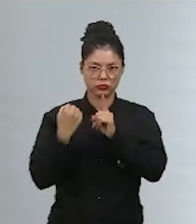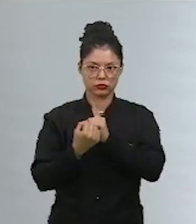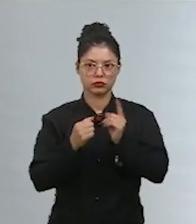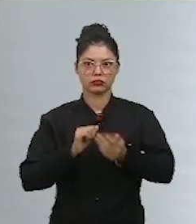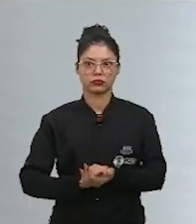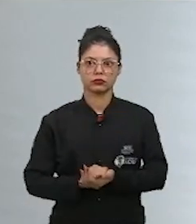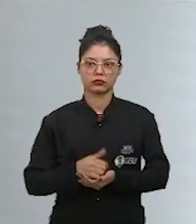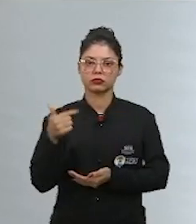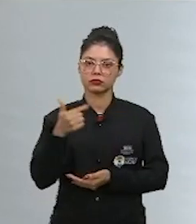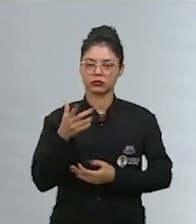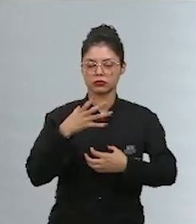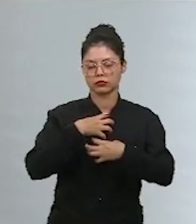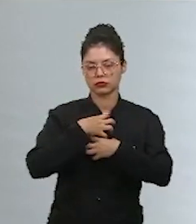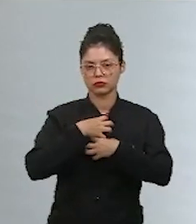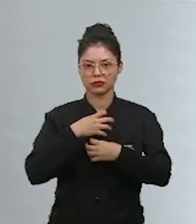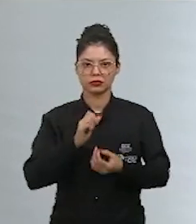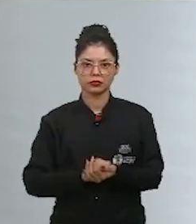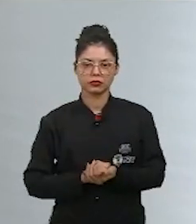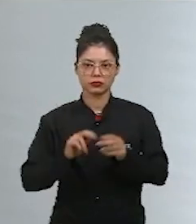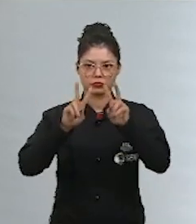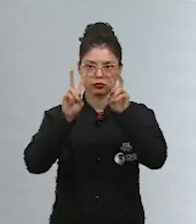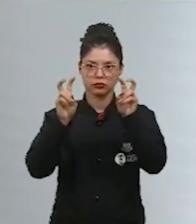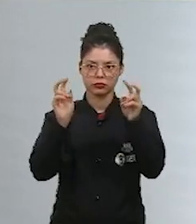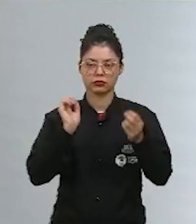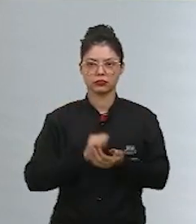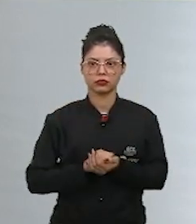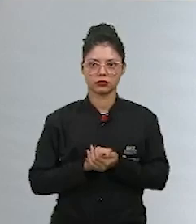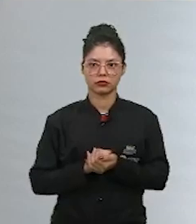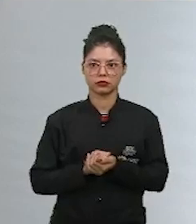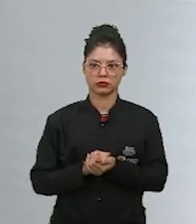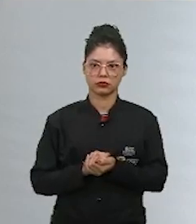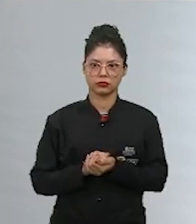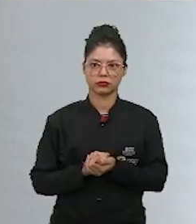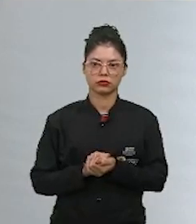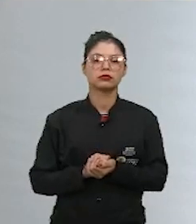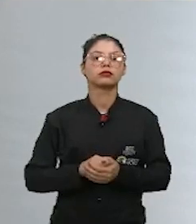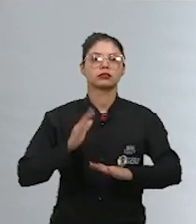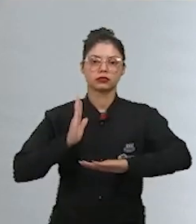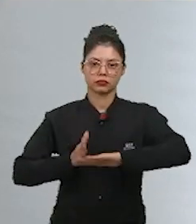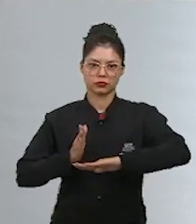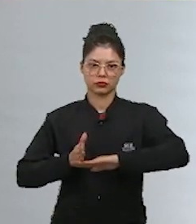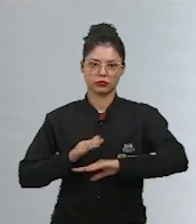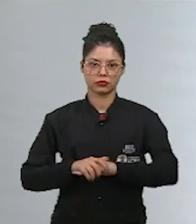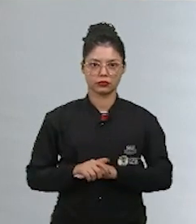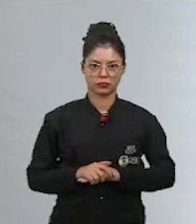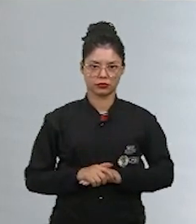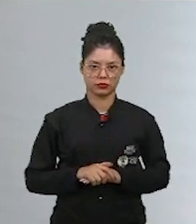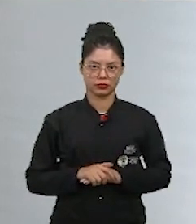sociedade, num segundo momento, tratando da questão na modernidade.